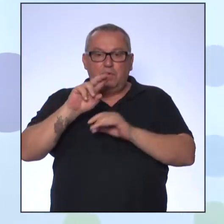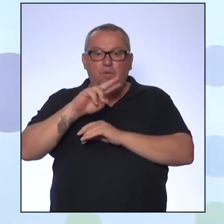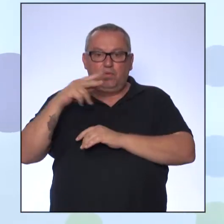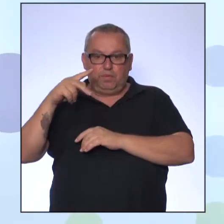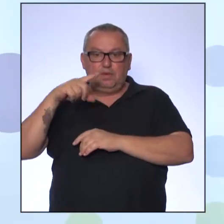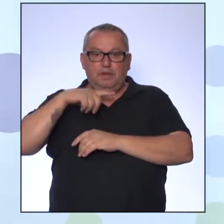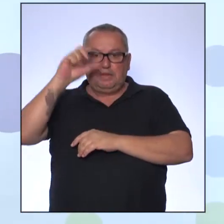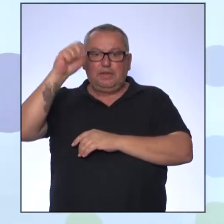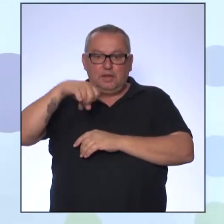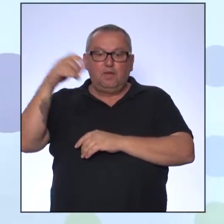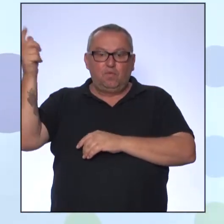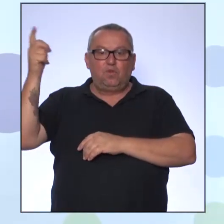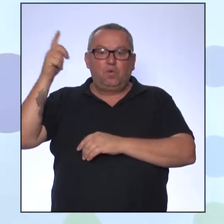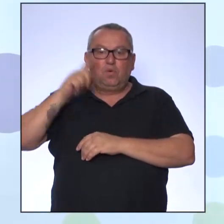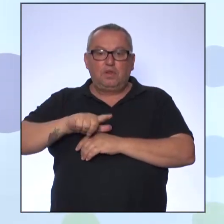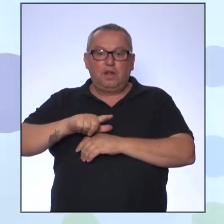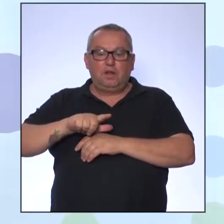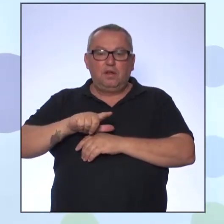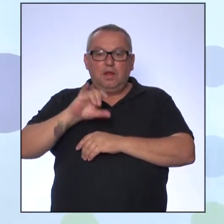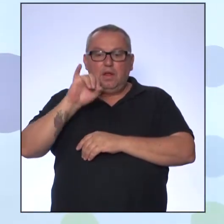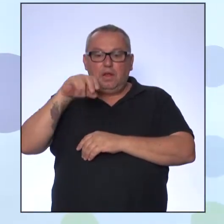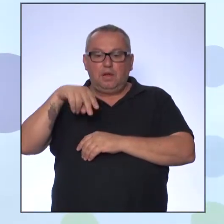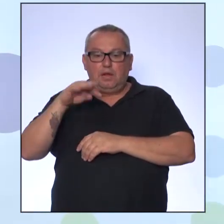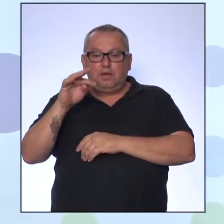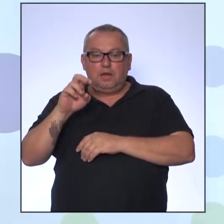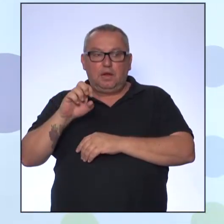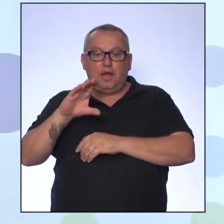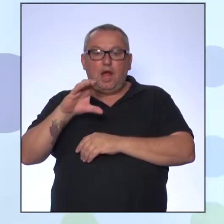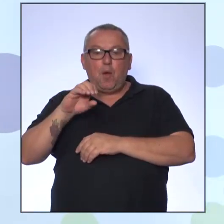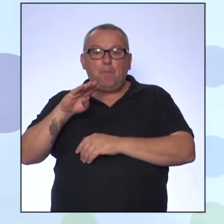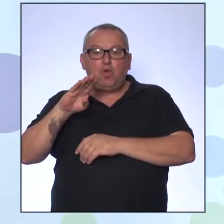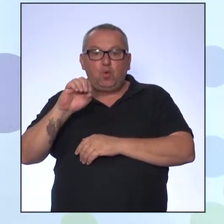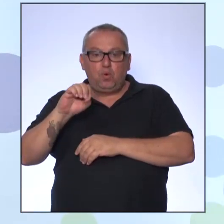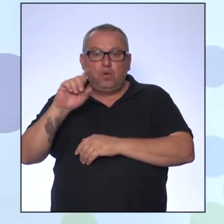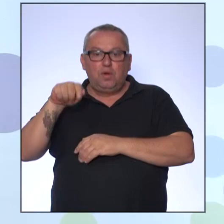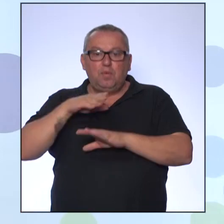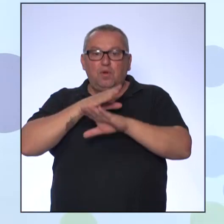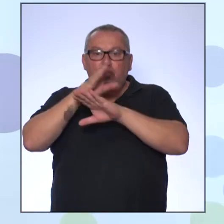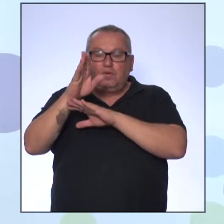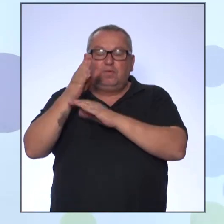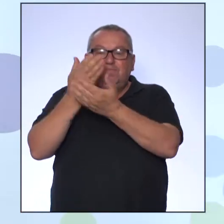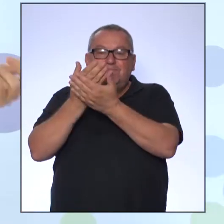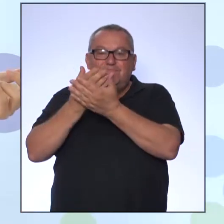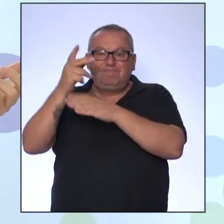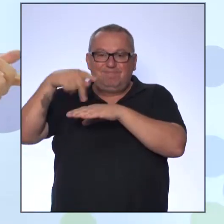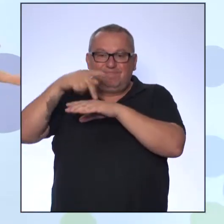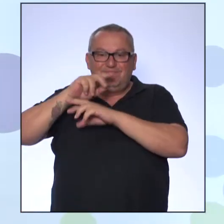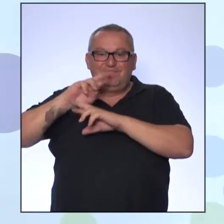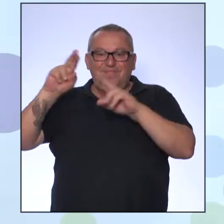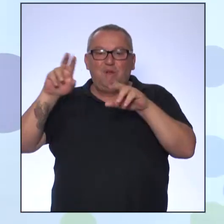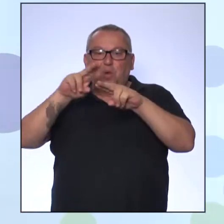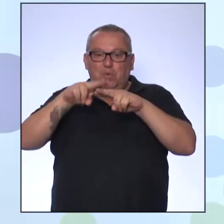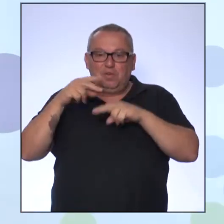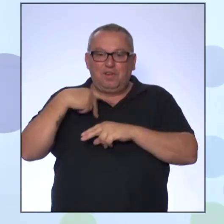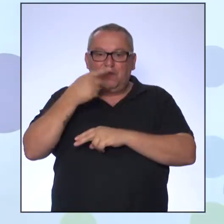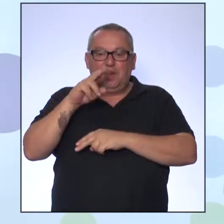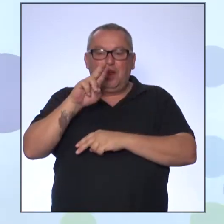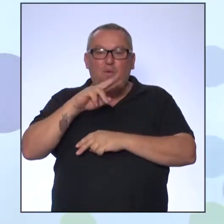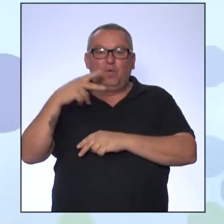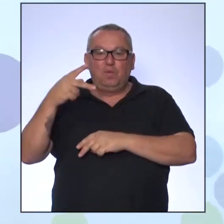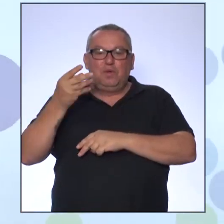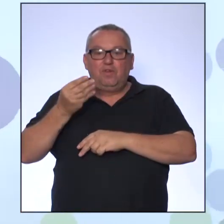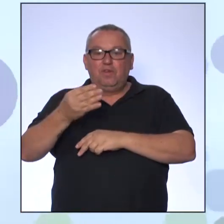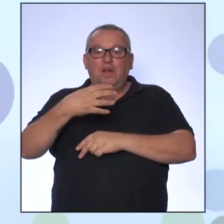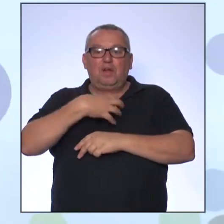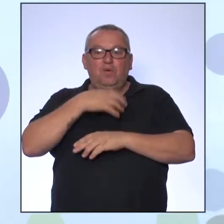públicas, sim. Você pode fazer intercâmbio, você pode passar uma parte da sua formação no exterior, por isso, inclusive, que eu falei que a universidade te